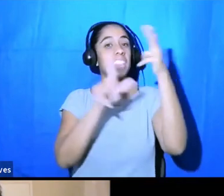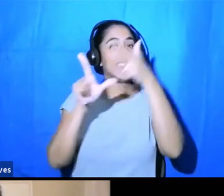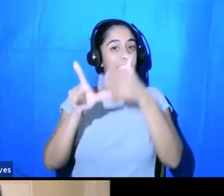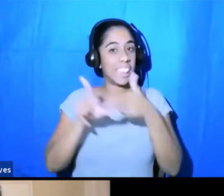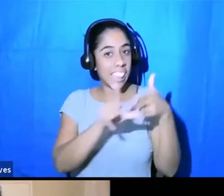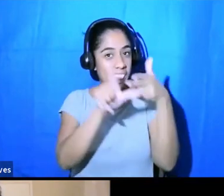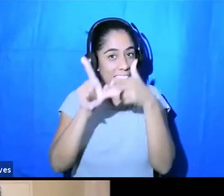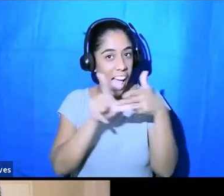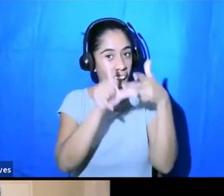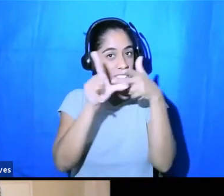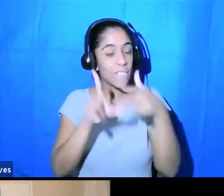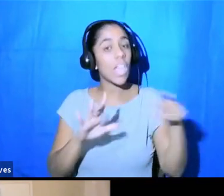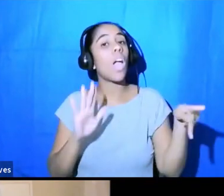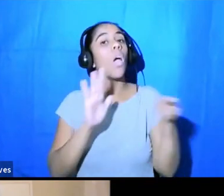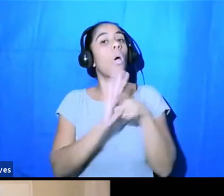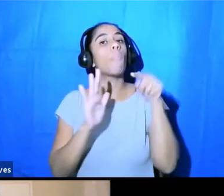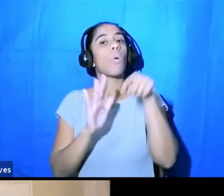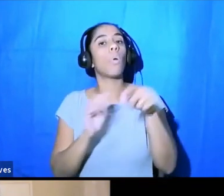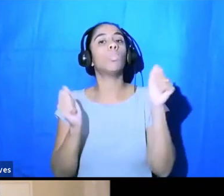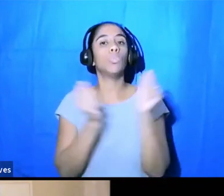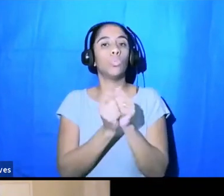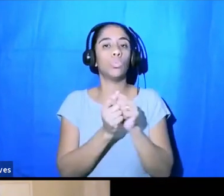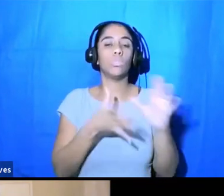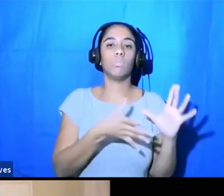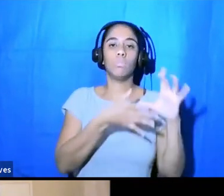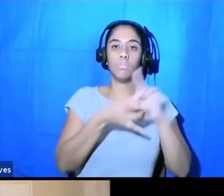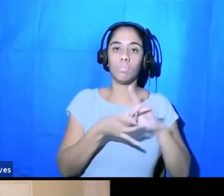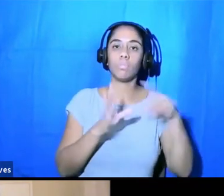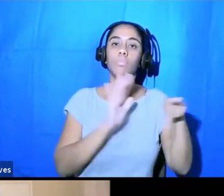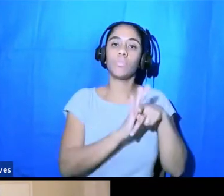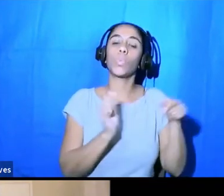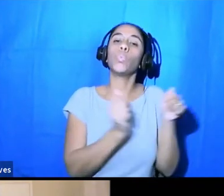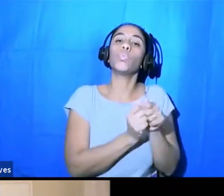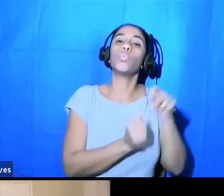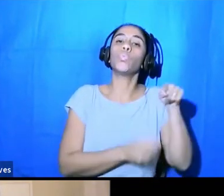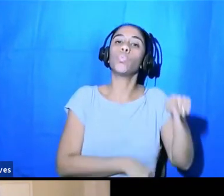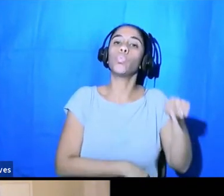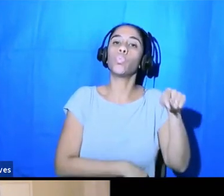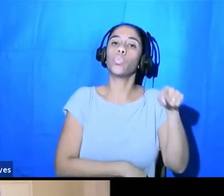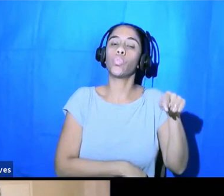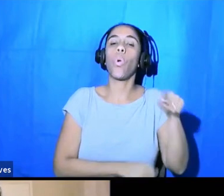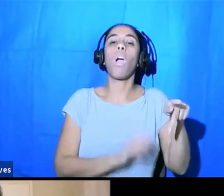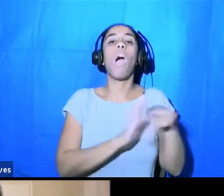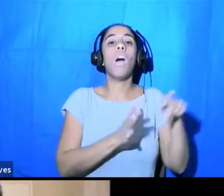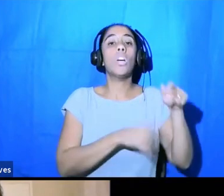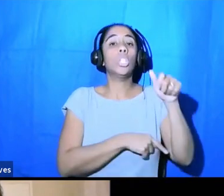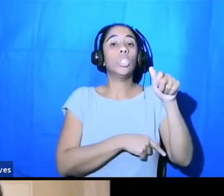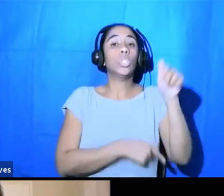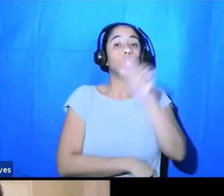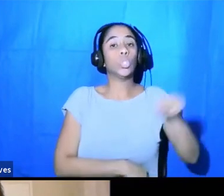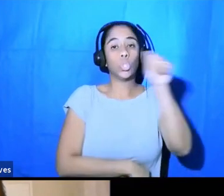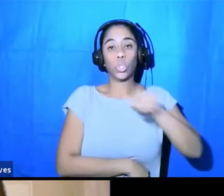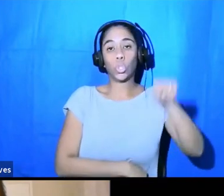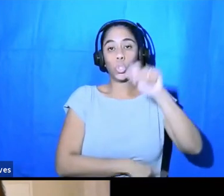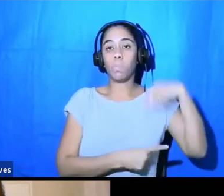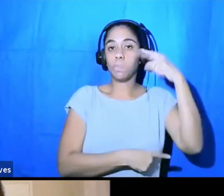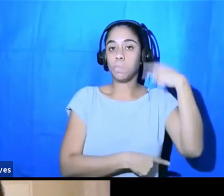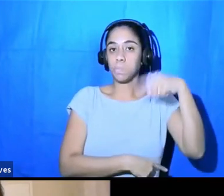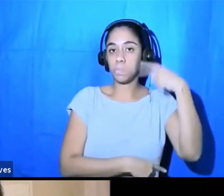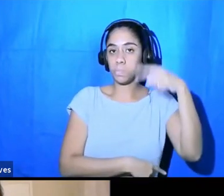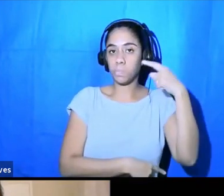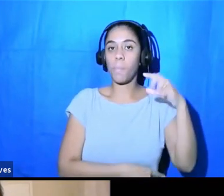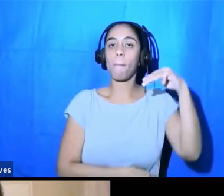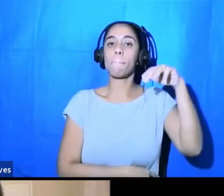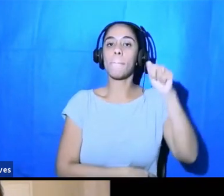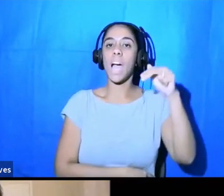Comitê Peliquidade de Gênero do Escritório Manesco Ramires Pérez Azevedo Marques, Sociedade de Advogados, e hoje a gente tem o prazer de receber